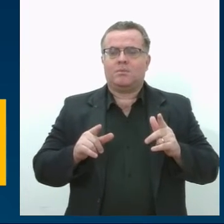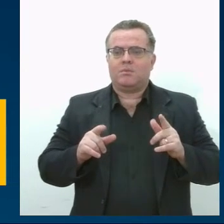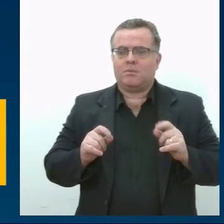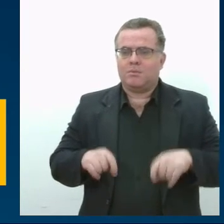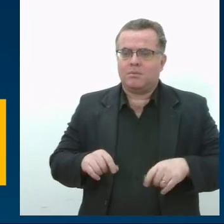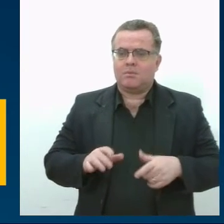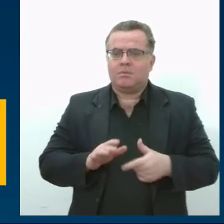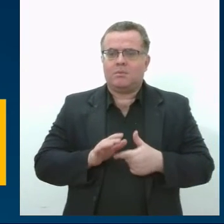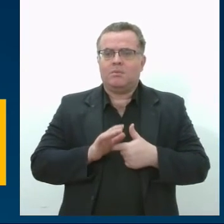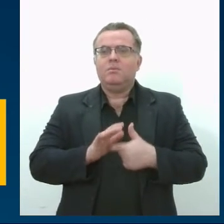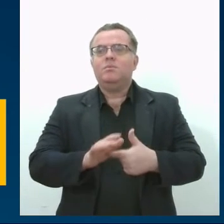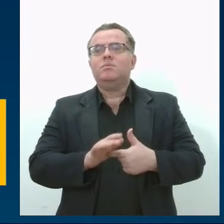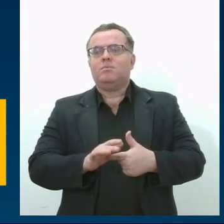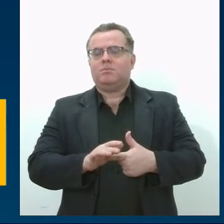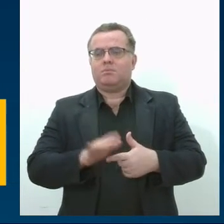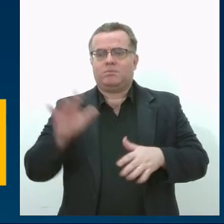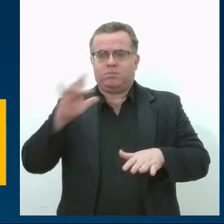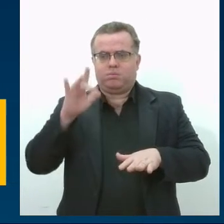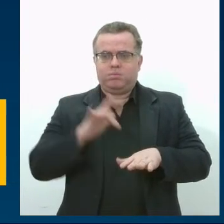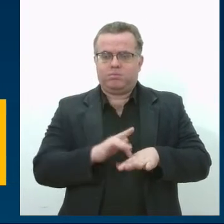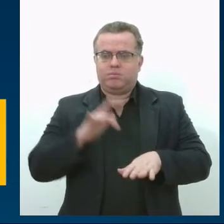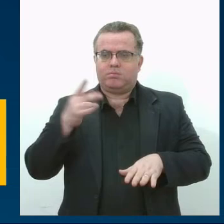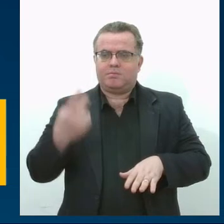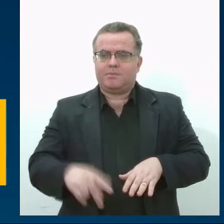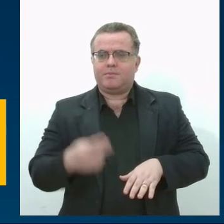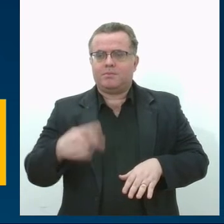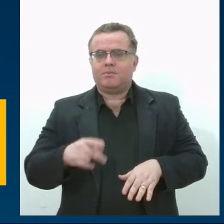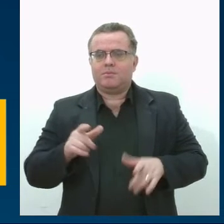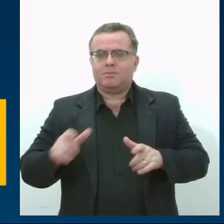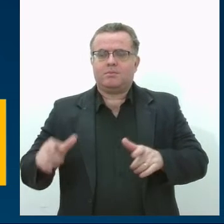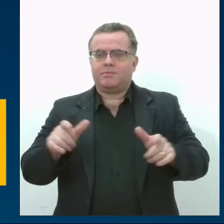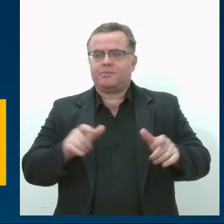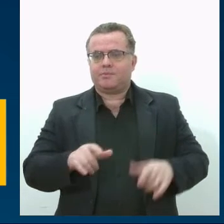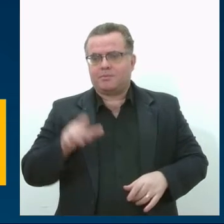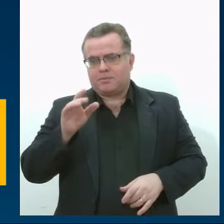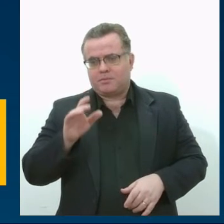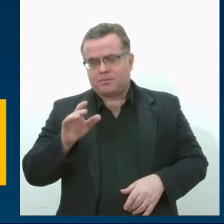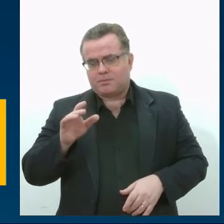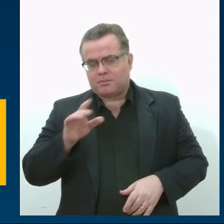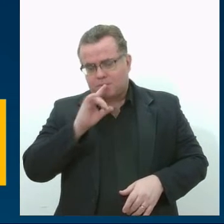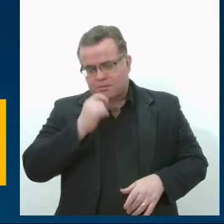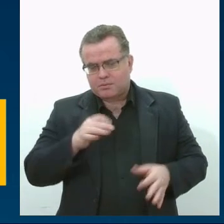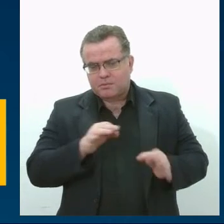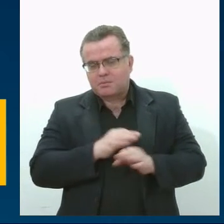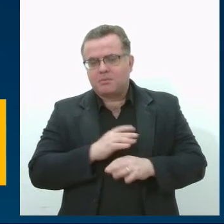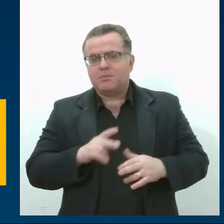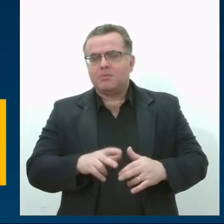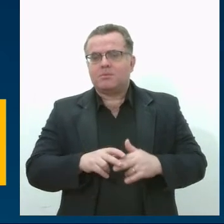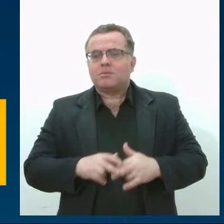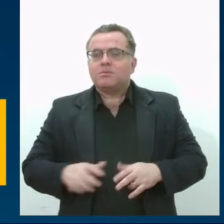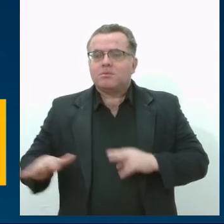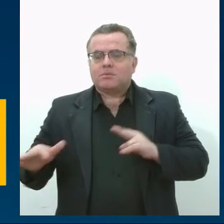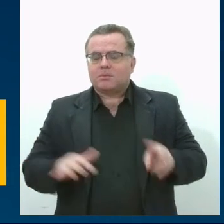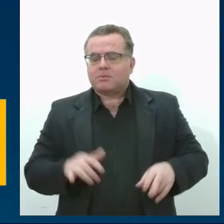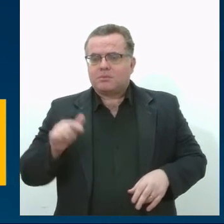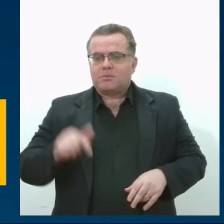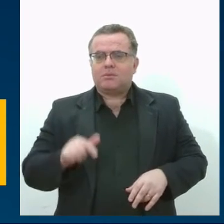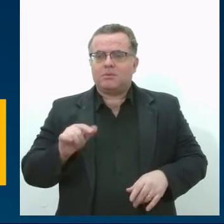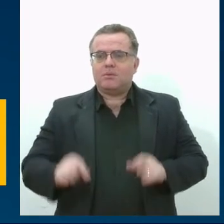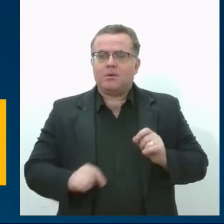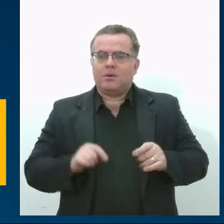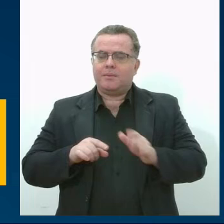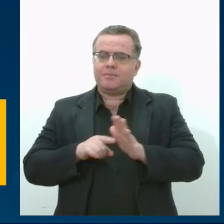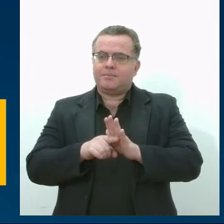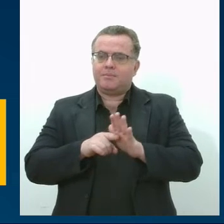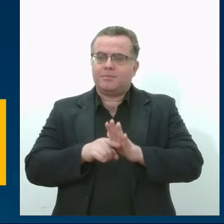do inseto aqui em todos os bairros de Aracaju. Inclusive, essa semana, nós estamos realizando o primeiro Lira